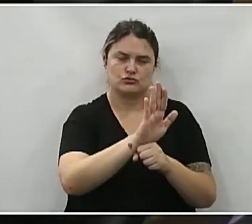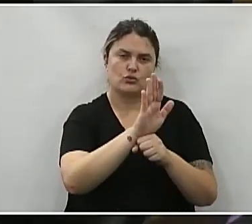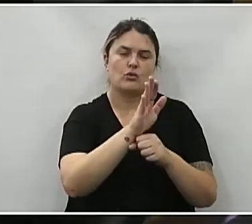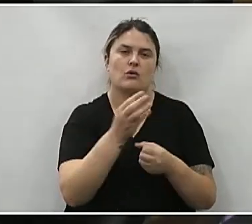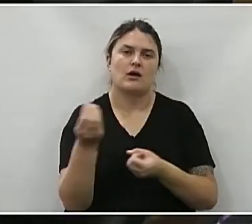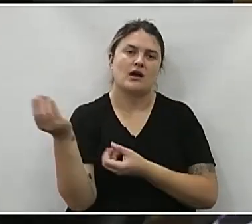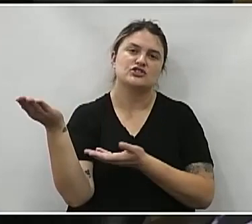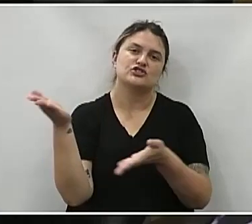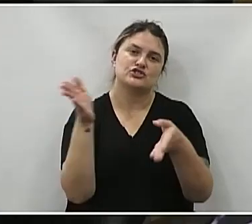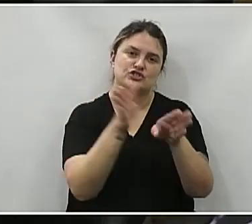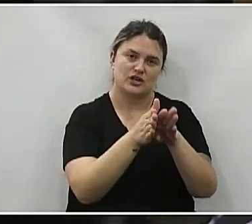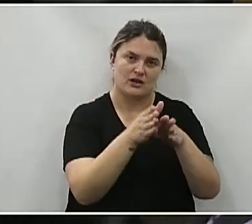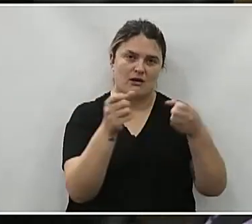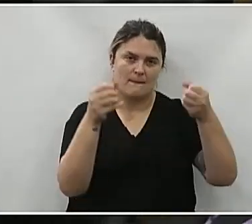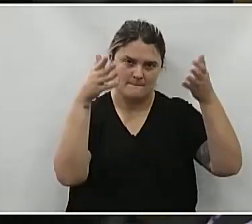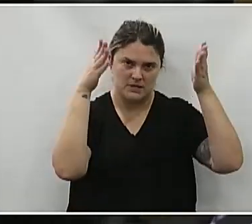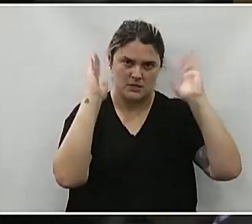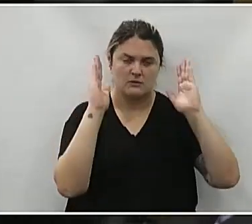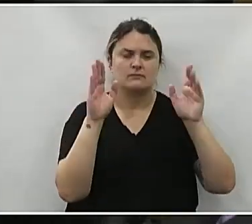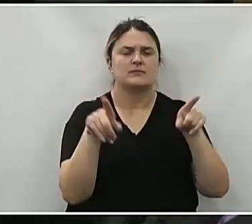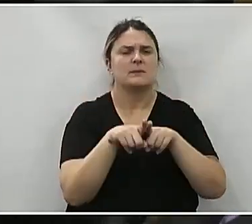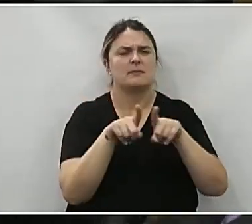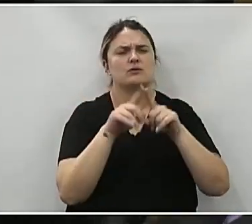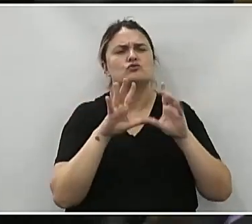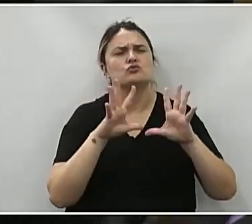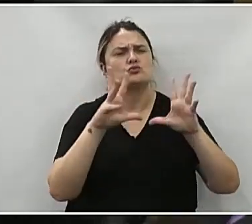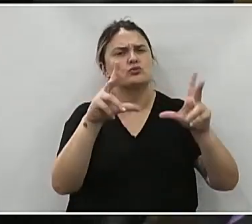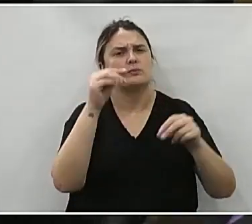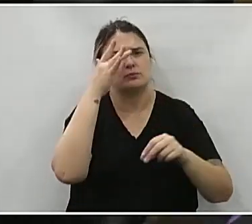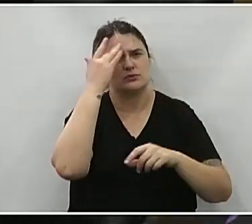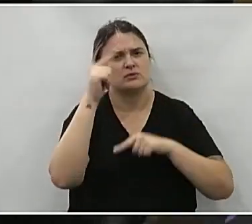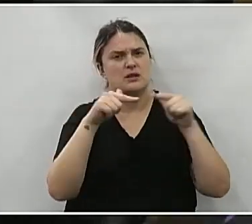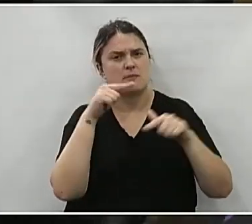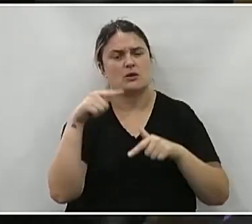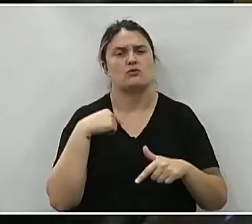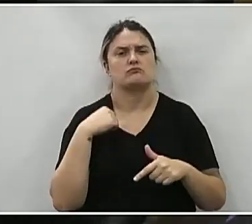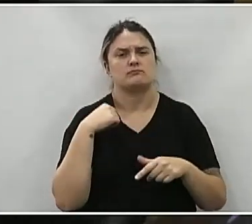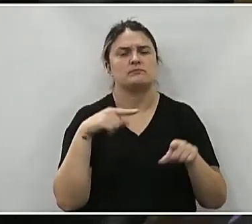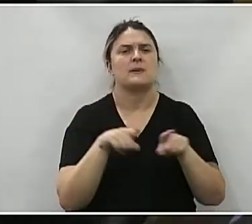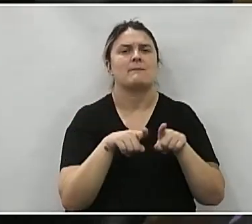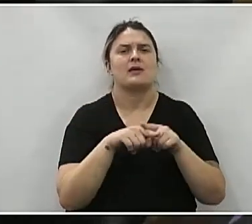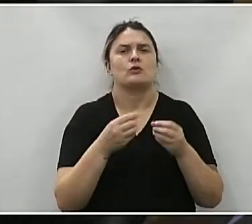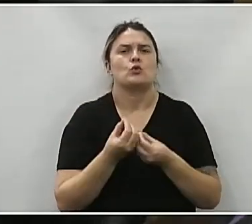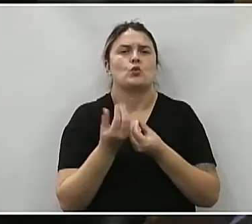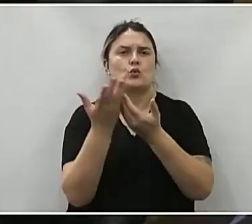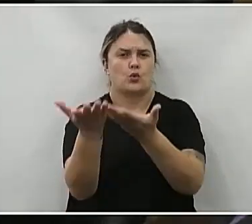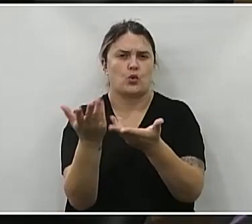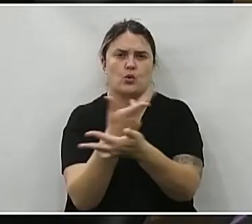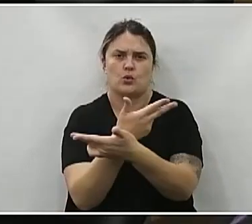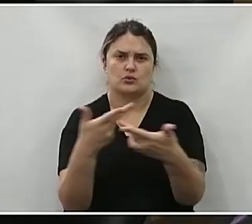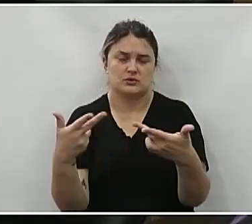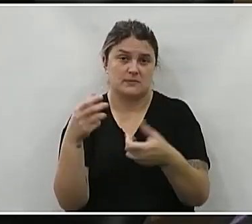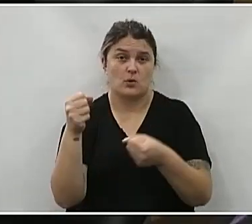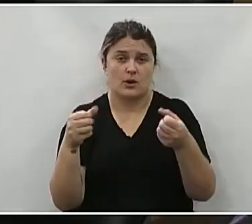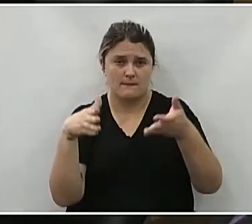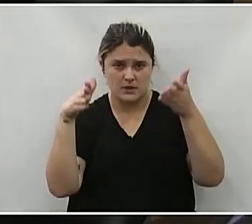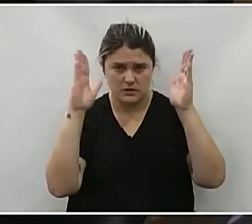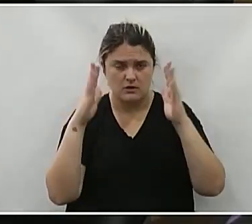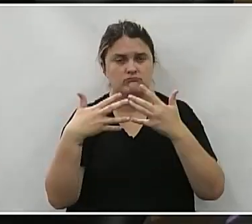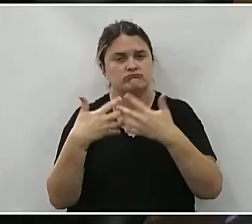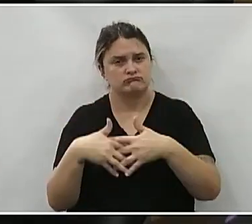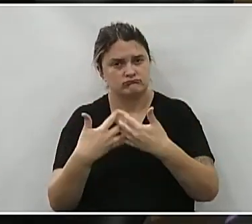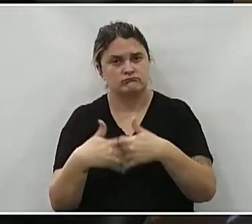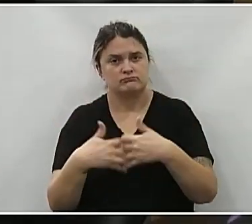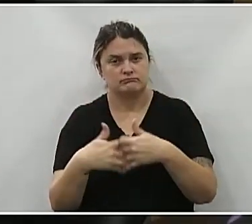carreta agradecer as pessoas que participaram eh através de doações para que a carreta pudesse estar aqui em União